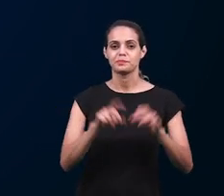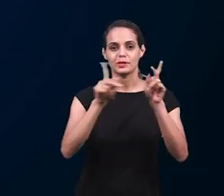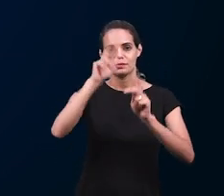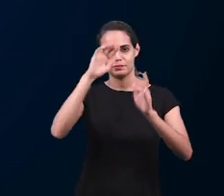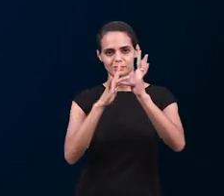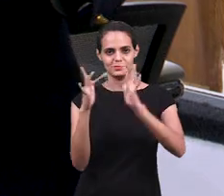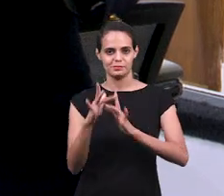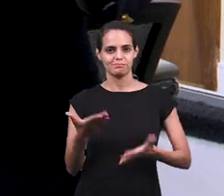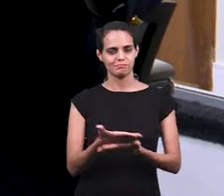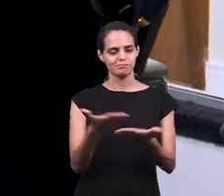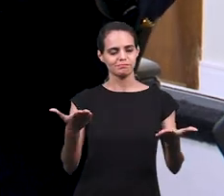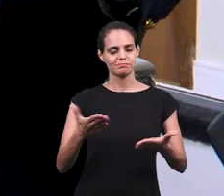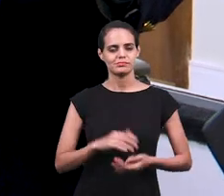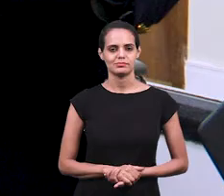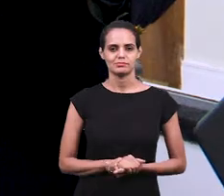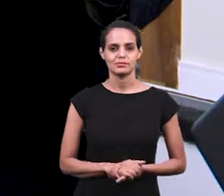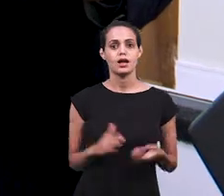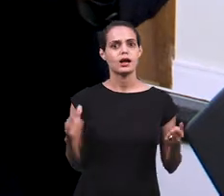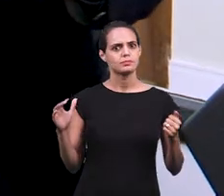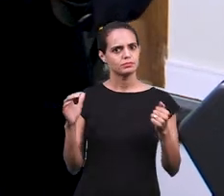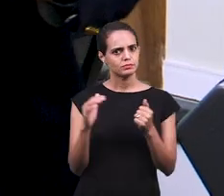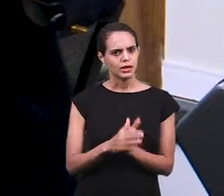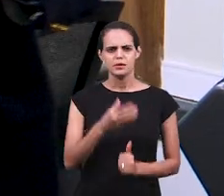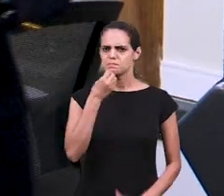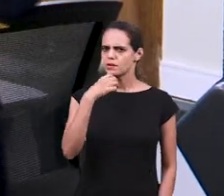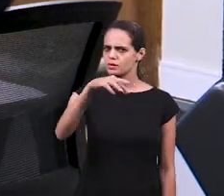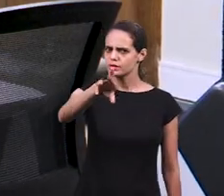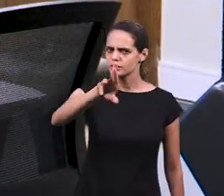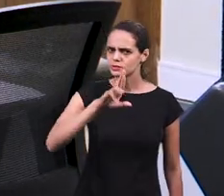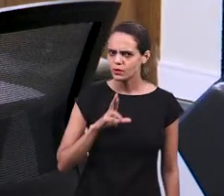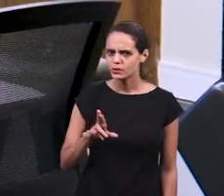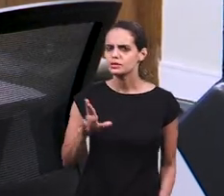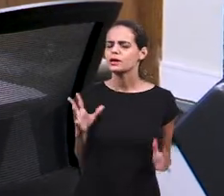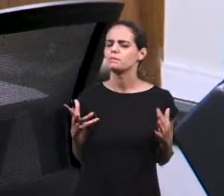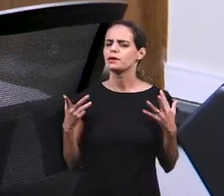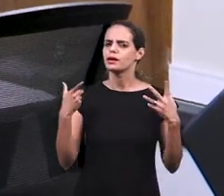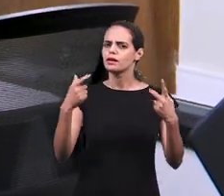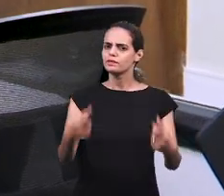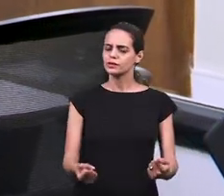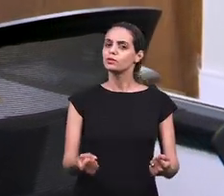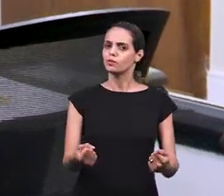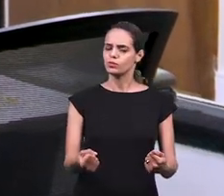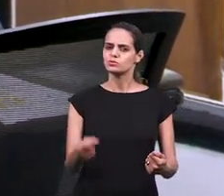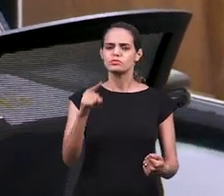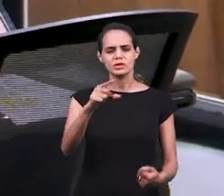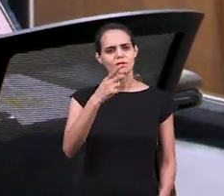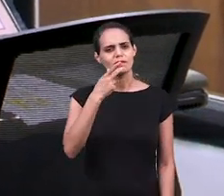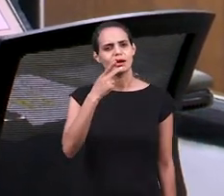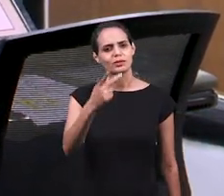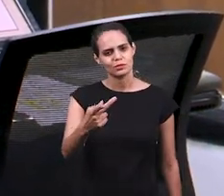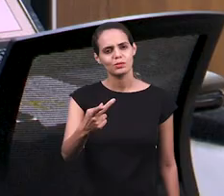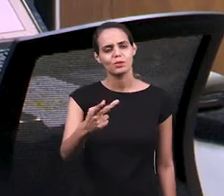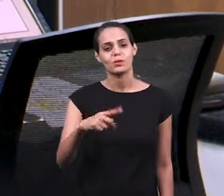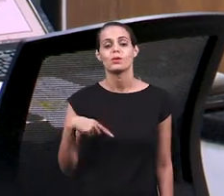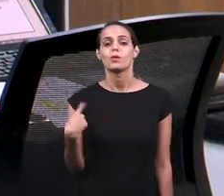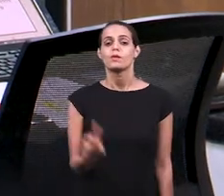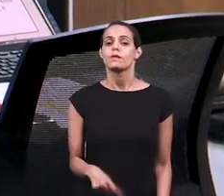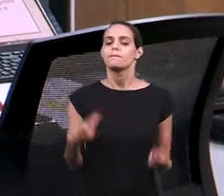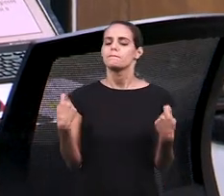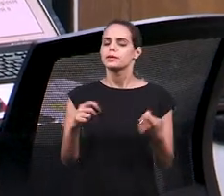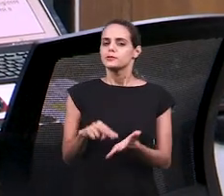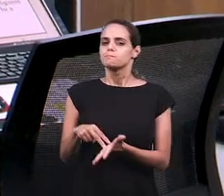irmãos. Amém, Fábio. Muito bem colocada a sua resposta. O que é notável na sua colocação final é que nós